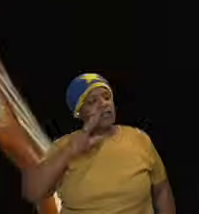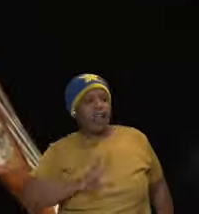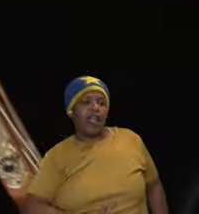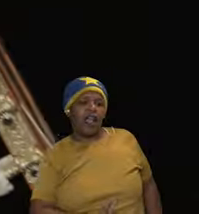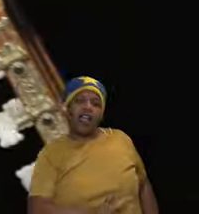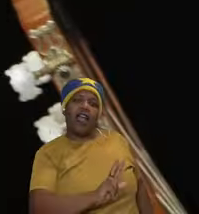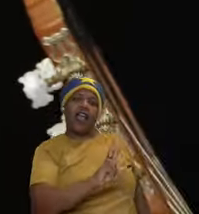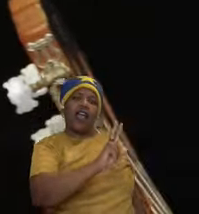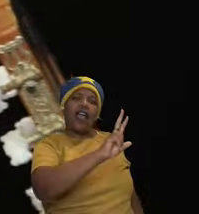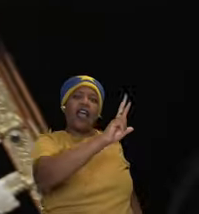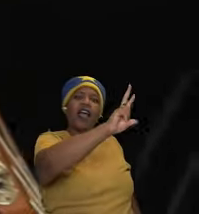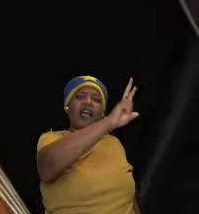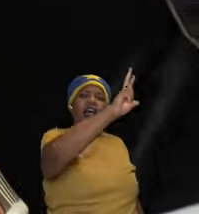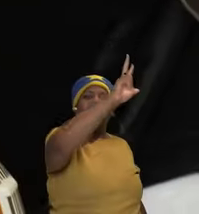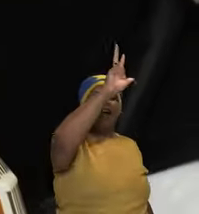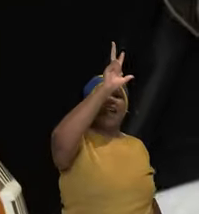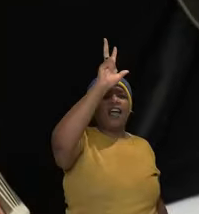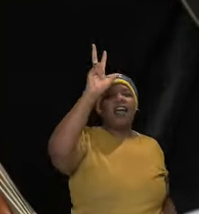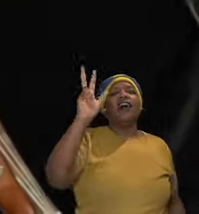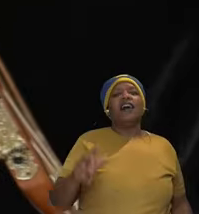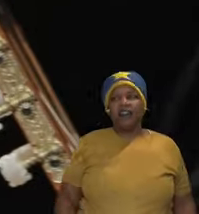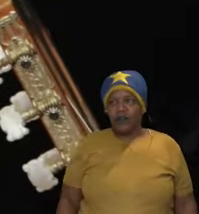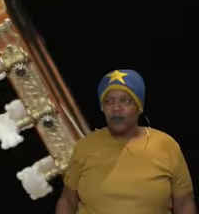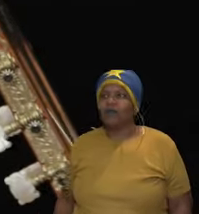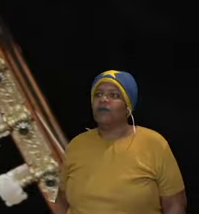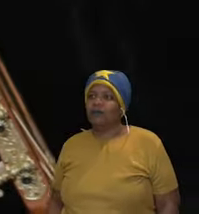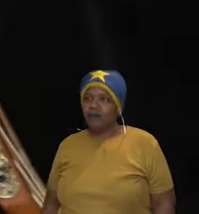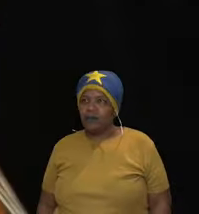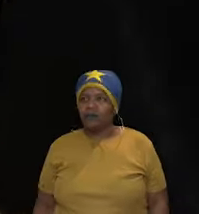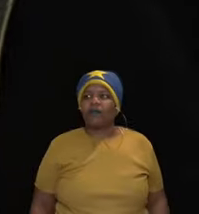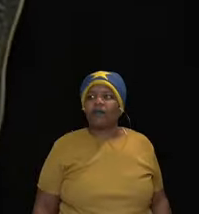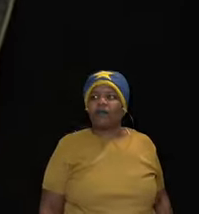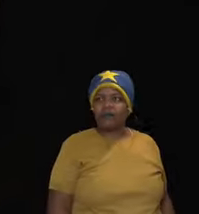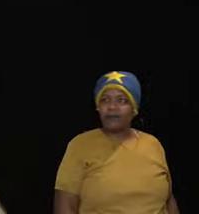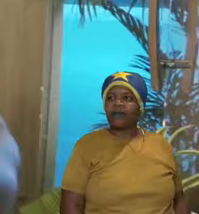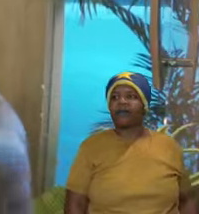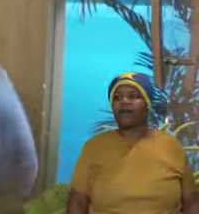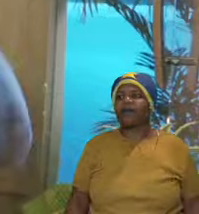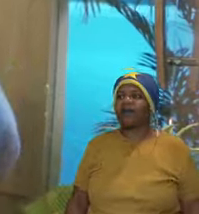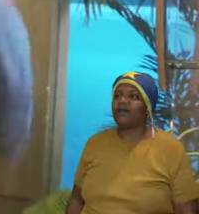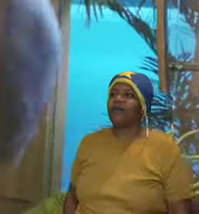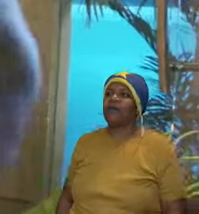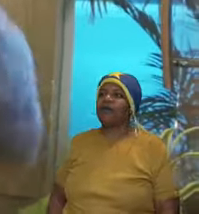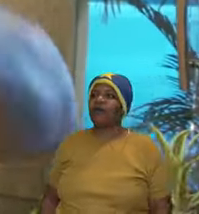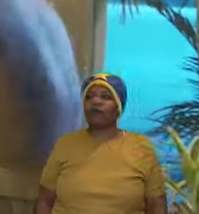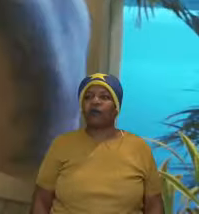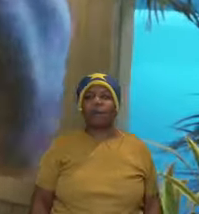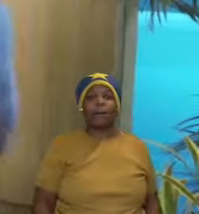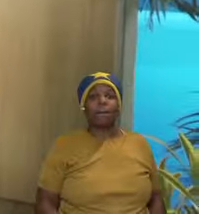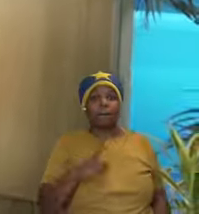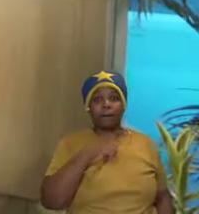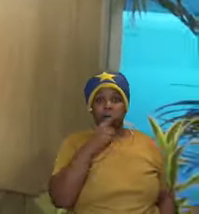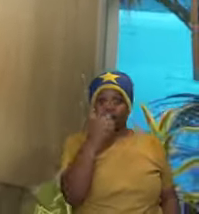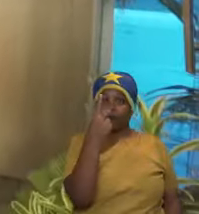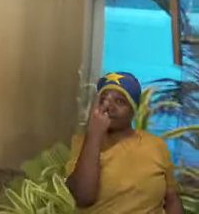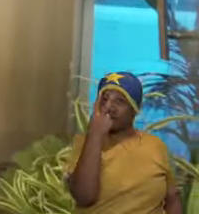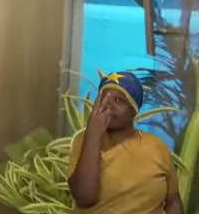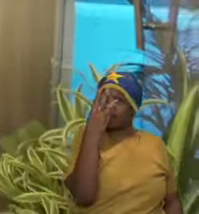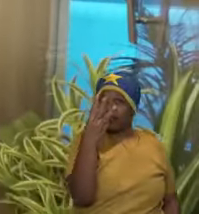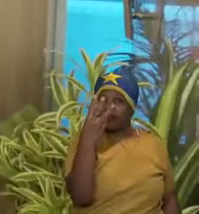subiu. Tem também? E aí, pegada? Deixa eu tentar. É rachinha? Rachinha? É. Um, dois, três,